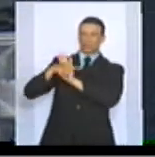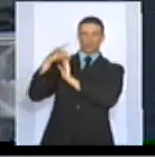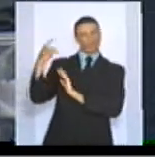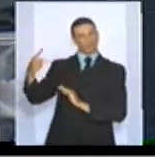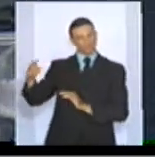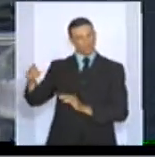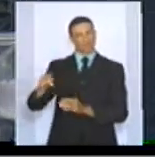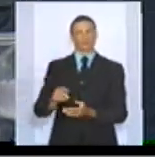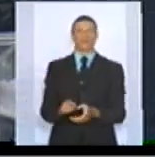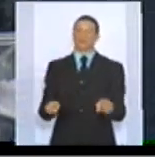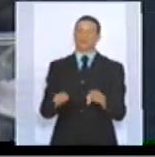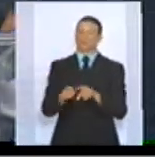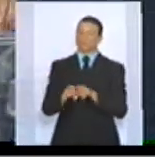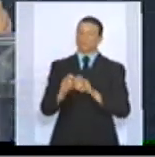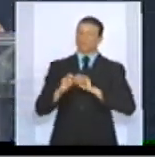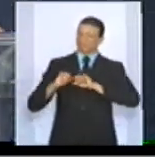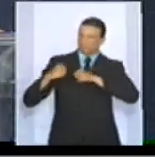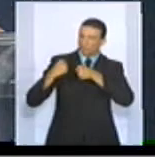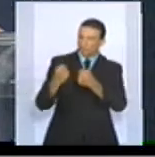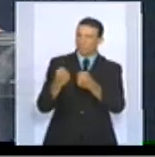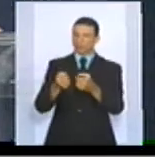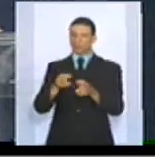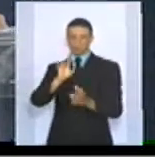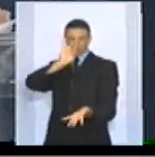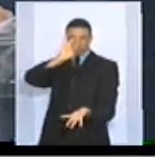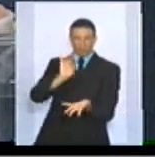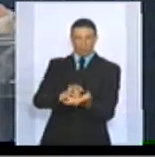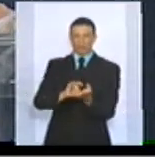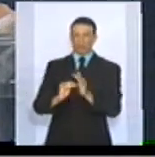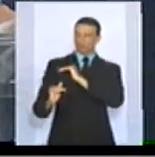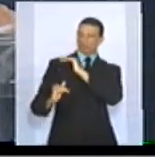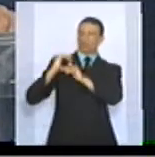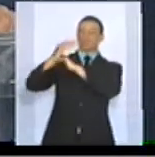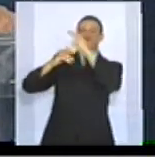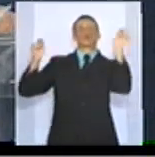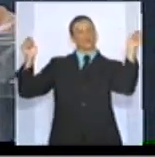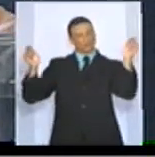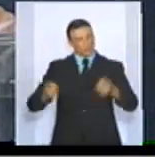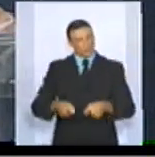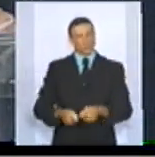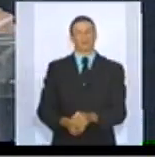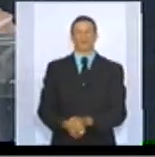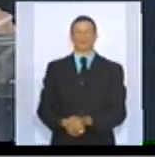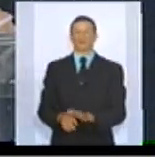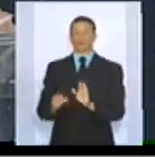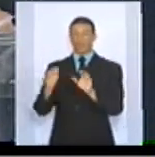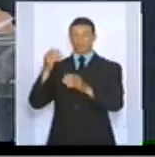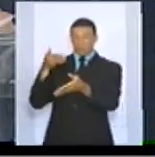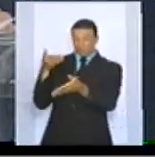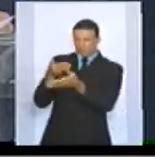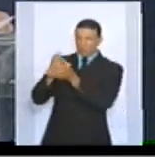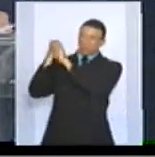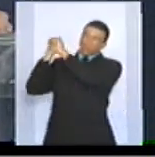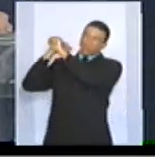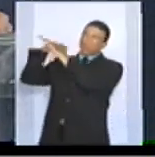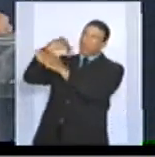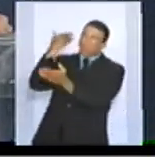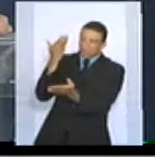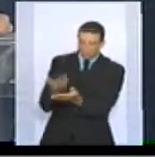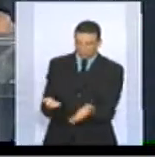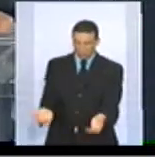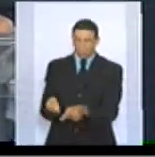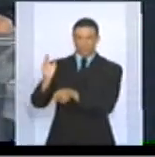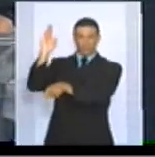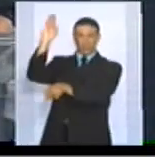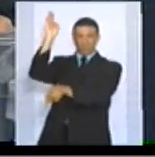uma forte aderência à realidade e uma capacidade de evoluir. Ao longo desses últimos anos, o Brasil